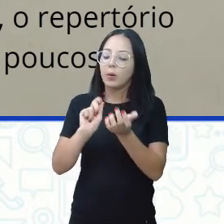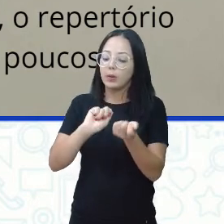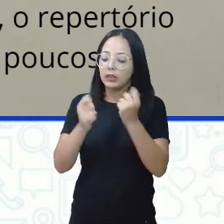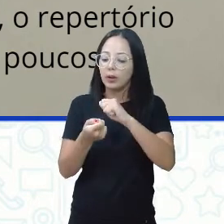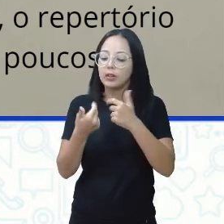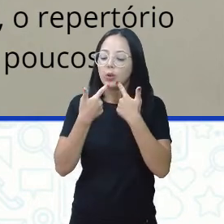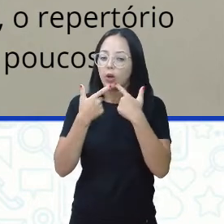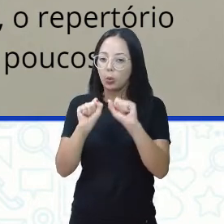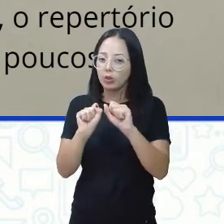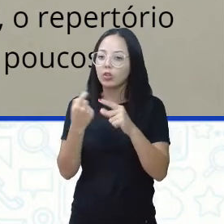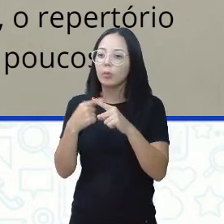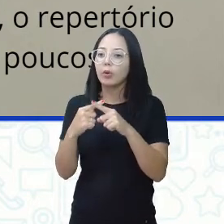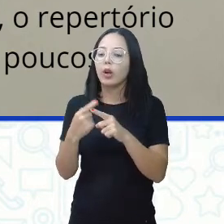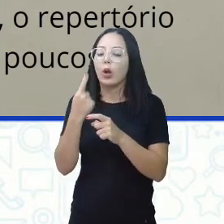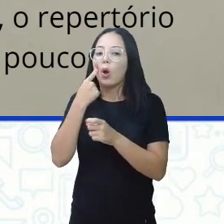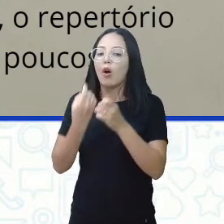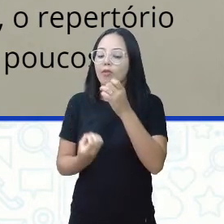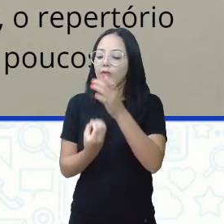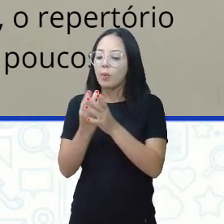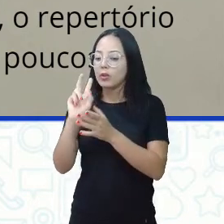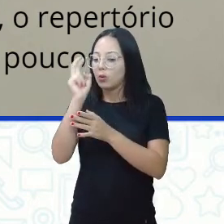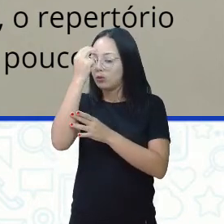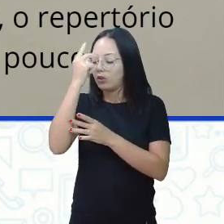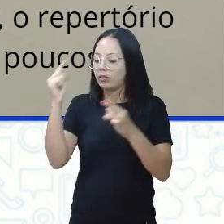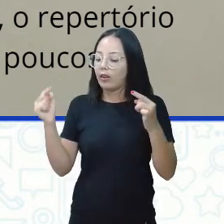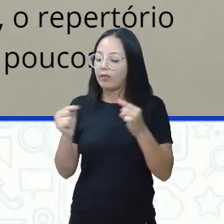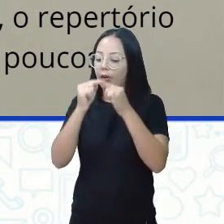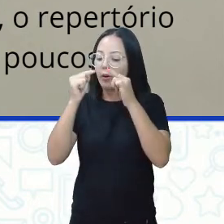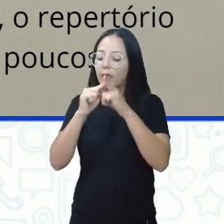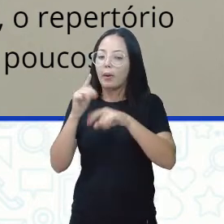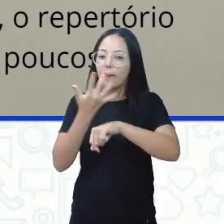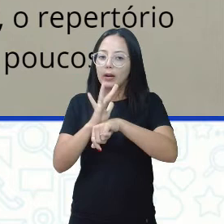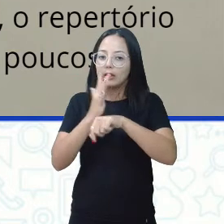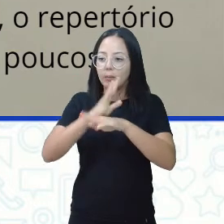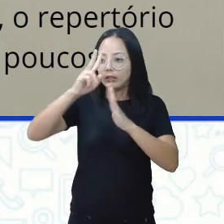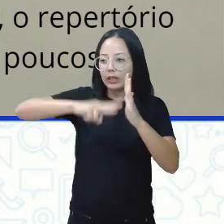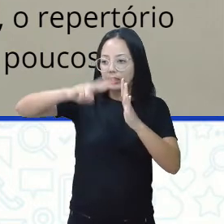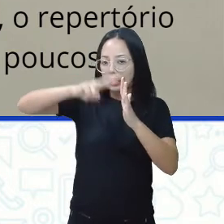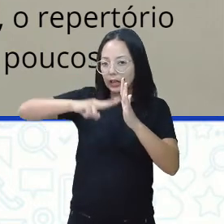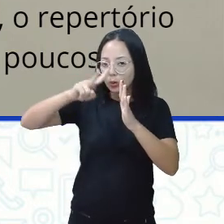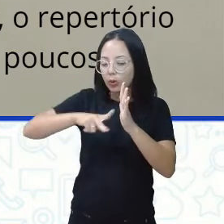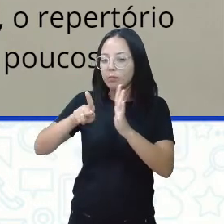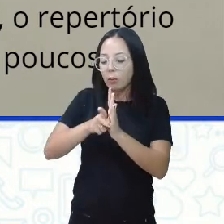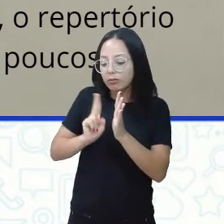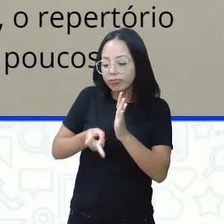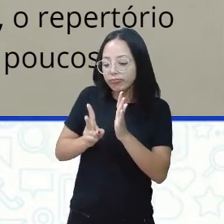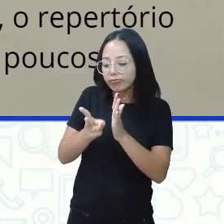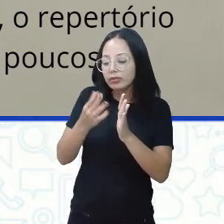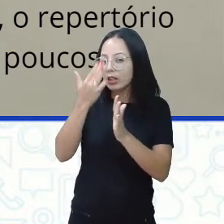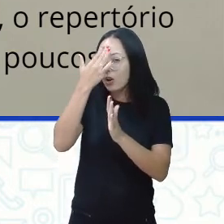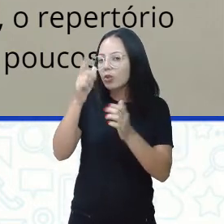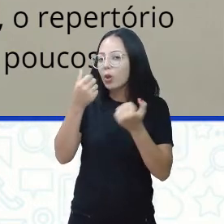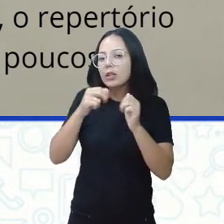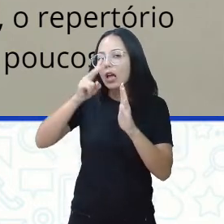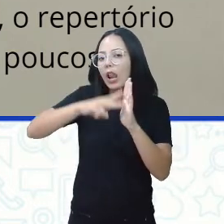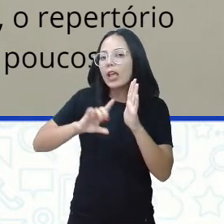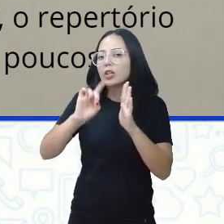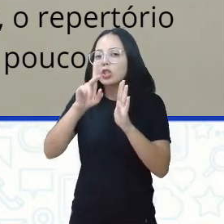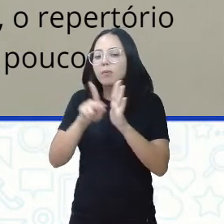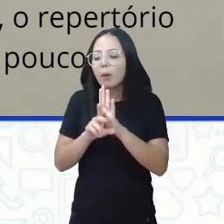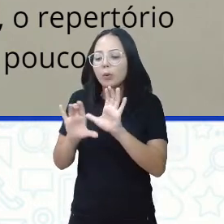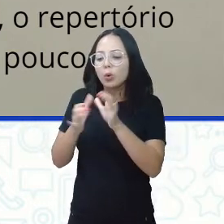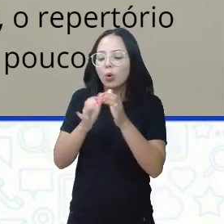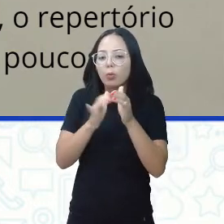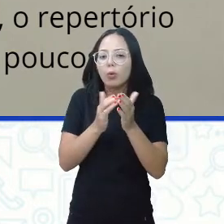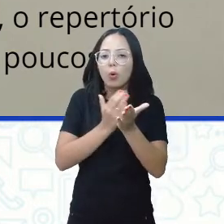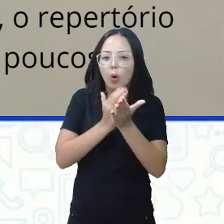ver? Ó, a formação cultural tem a ver com a prática de leituras frequentes e variadas. Você não precisa ler apenas os clássicos.